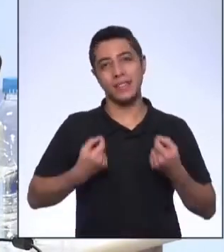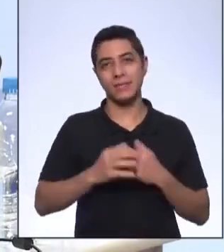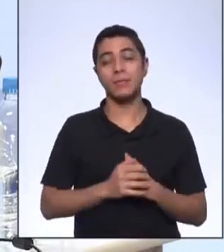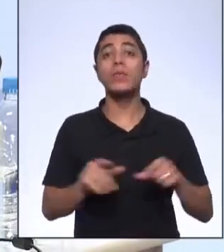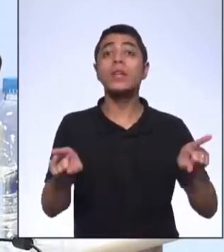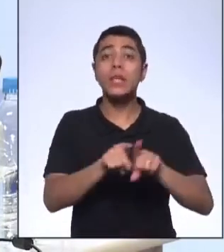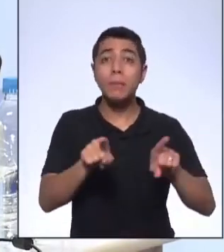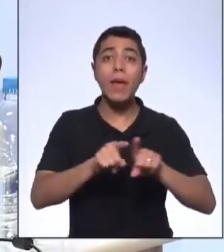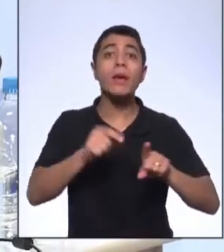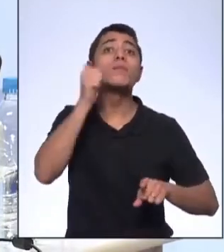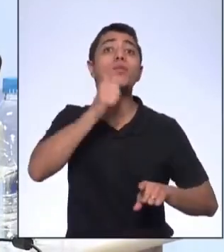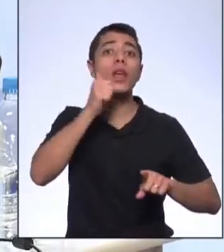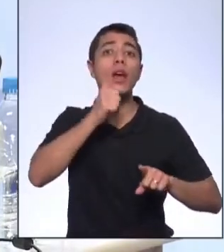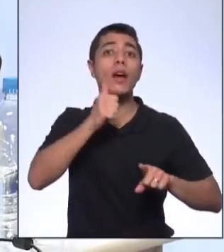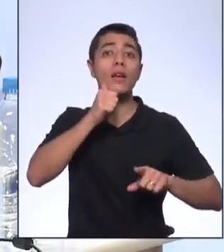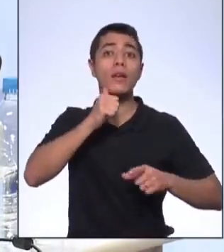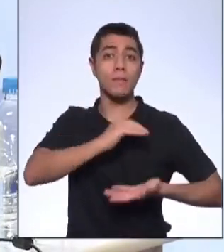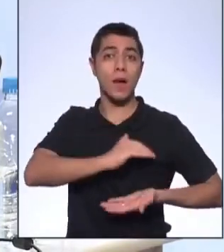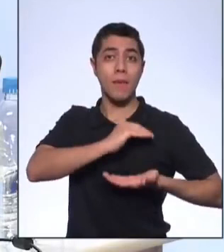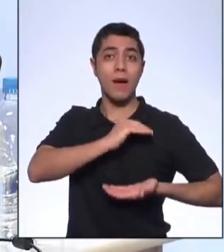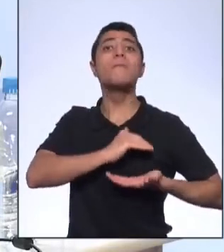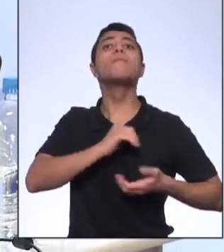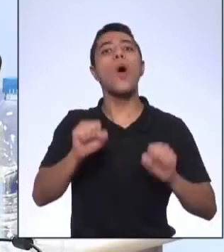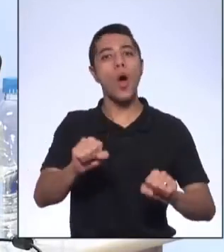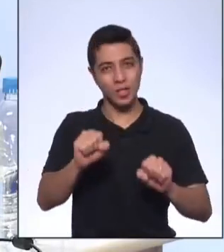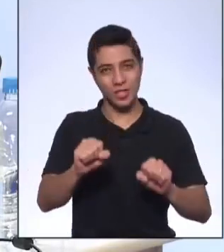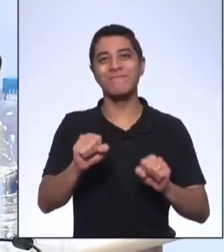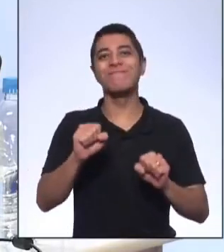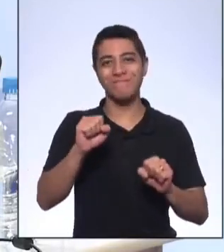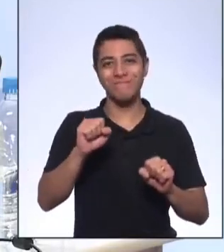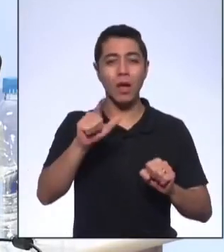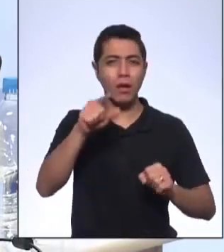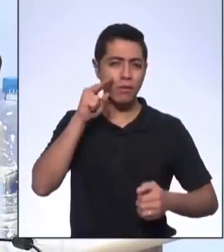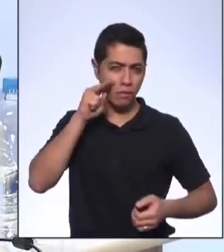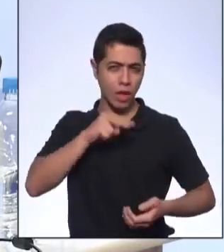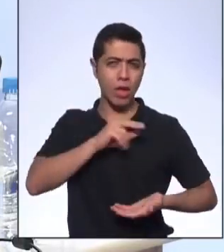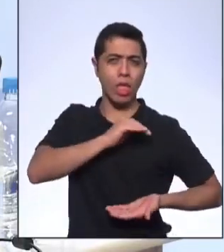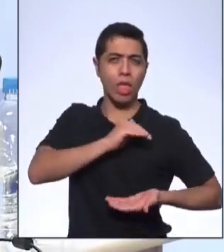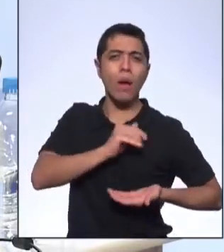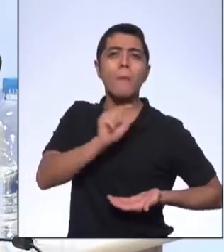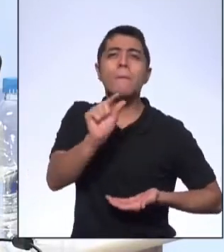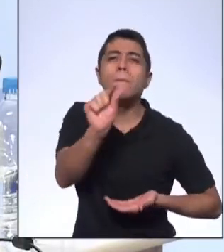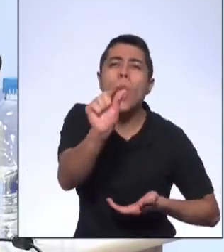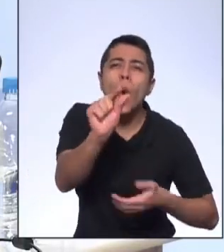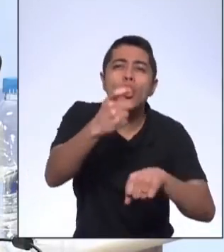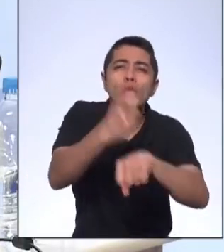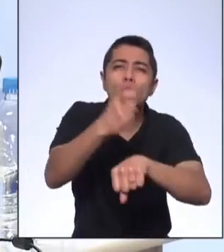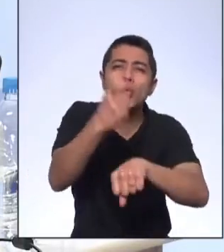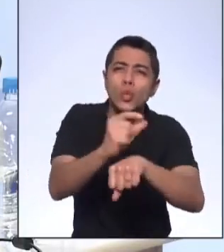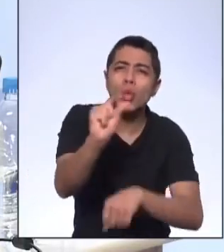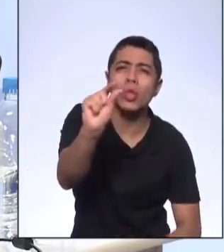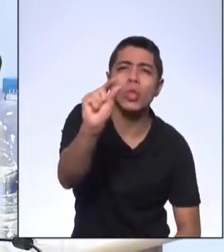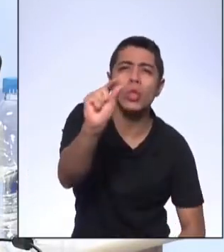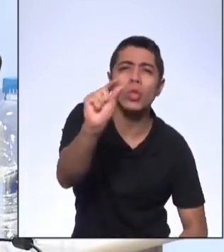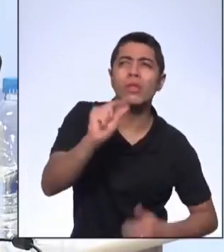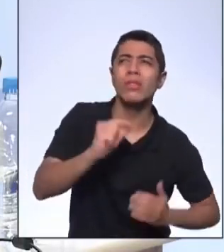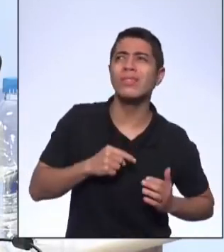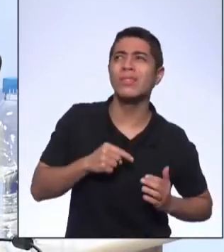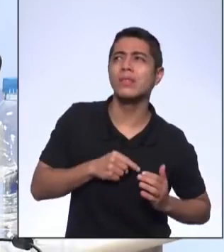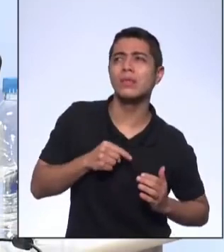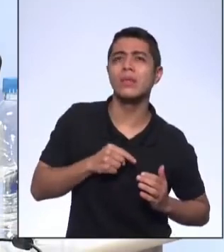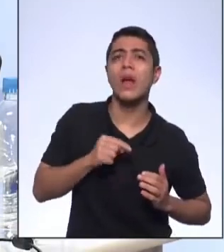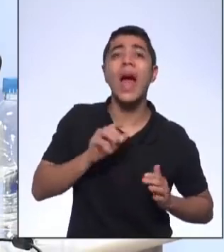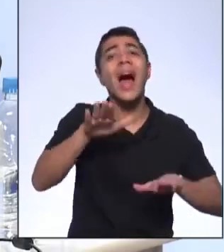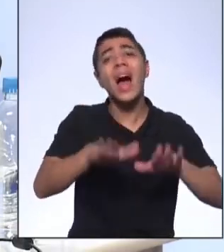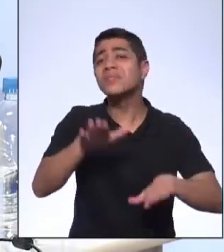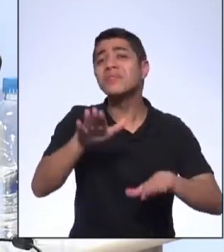preventivo, né? E ela vai observar que esse carocinho, ele está ali, às vezes não está nem incomodando.